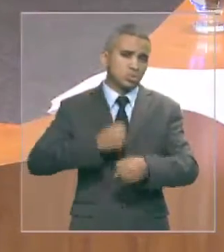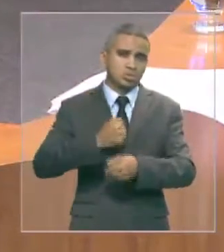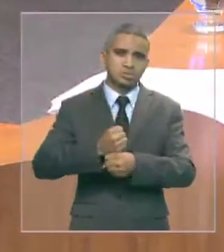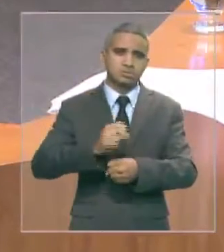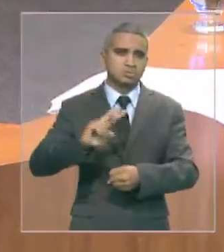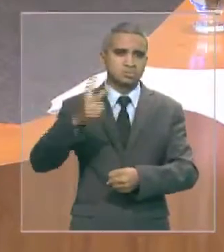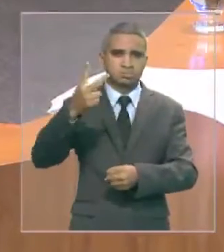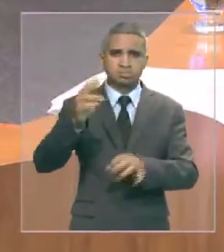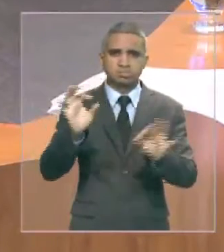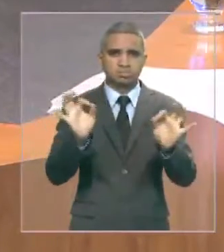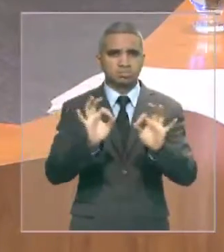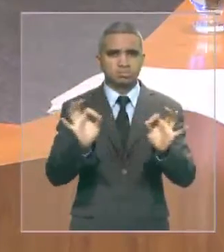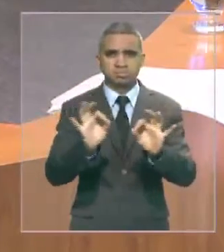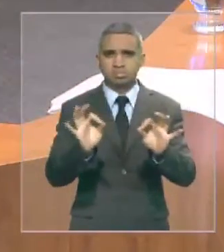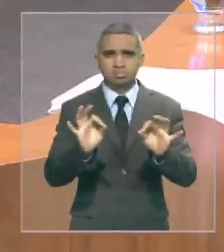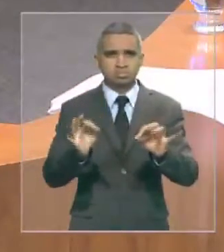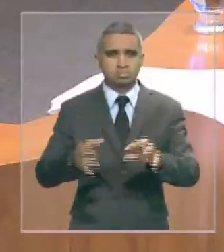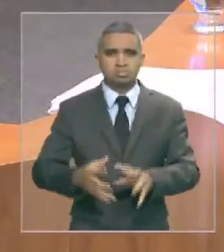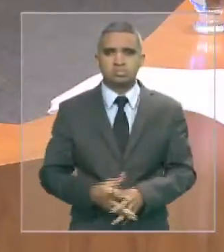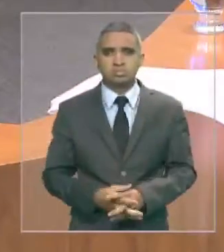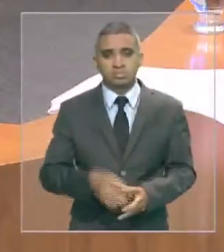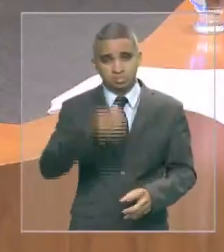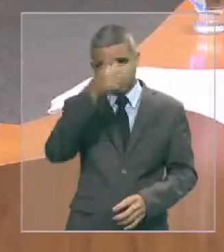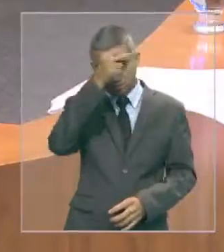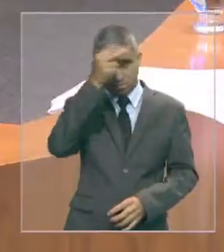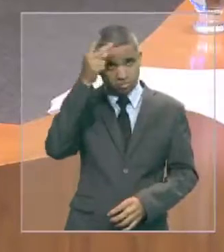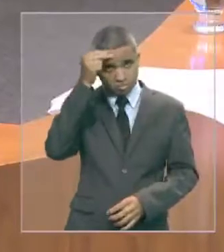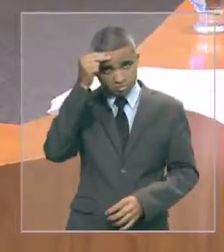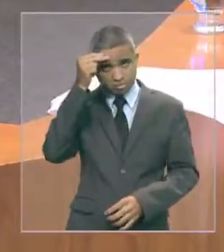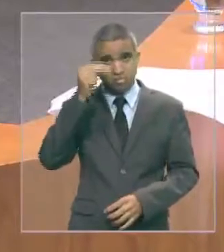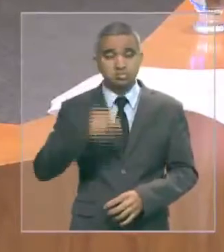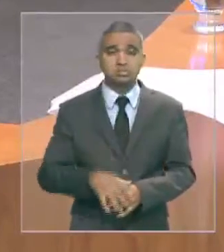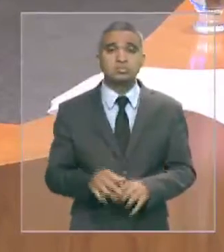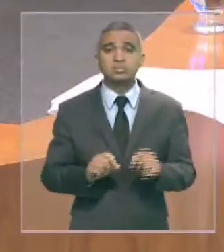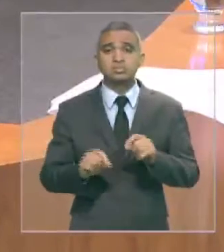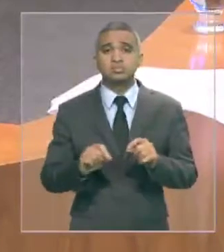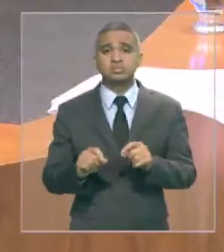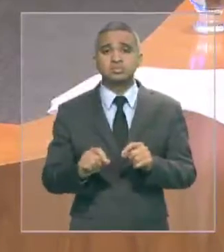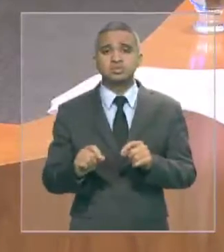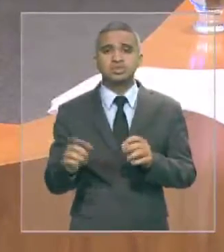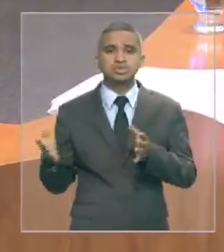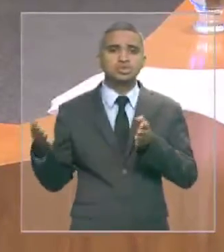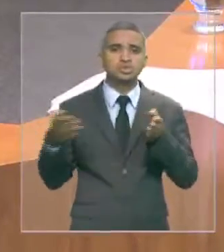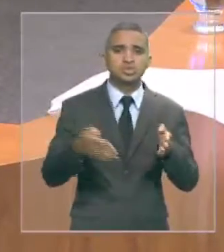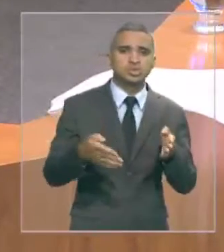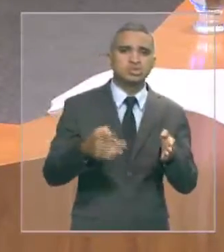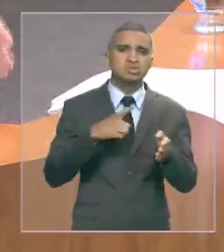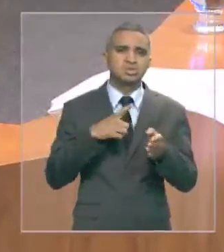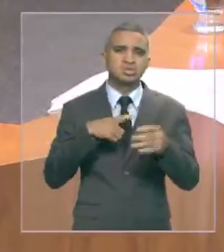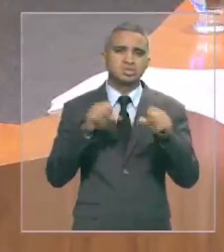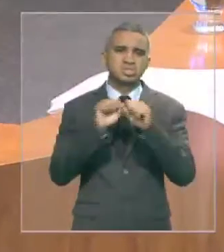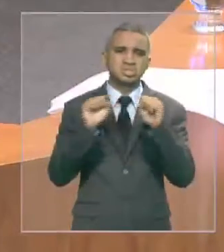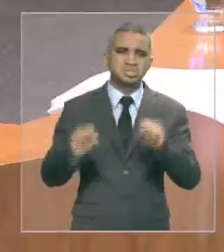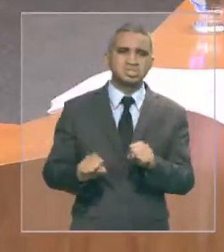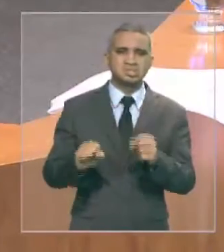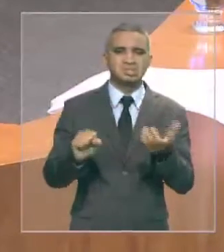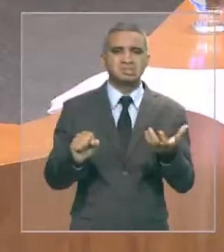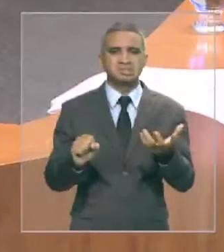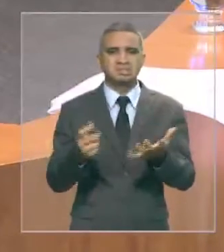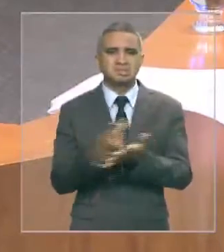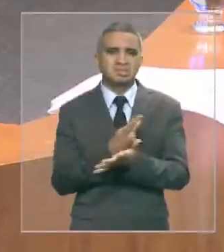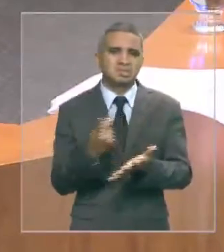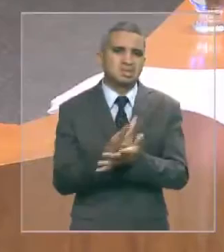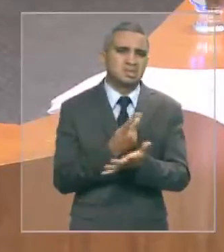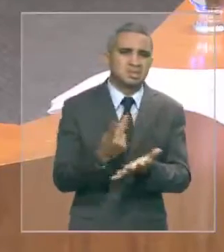encontrou um sistema totalmente desorganizado, desmantelado, falido, com